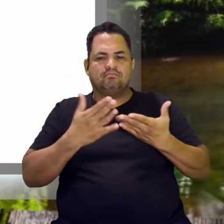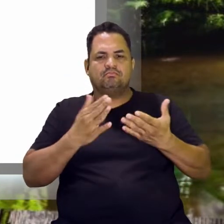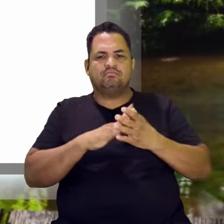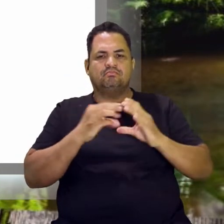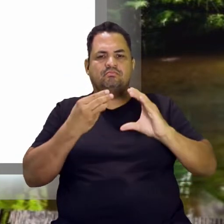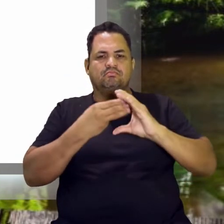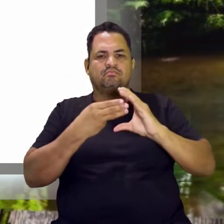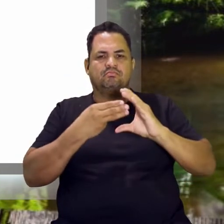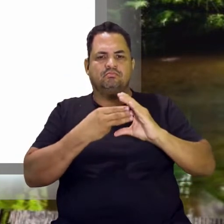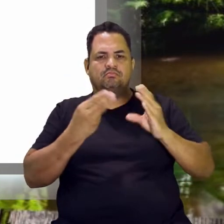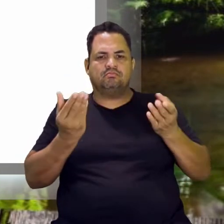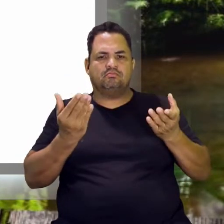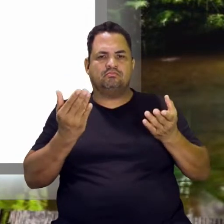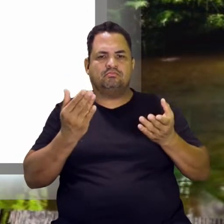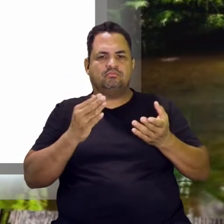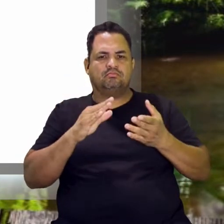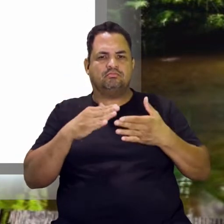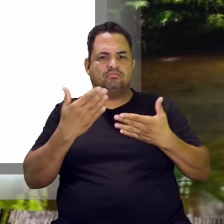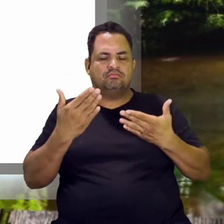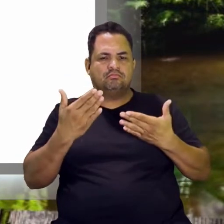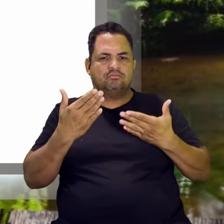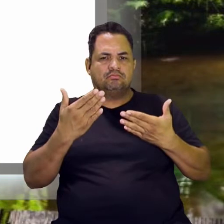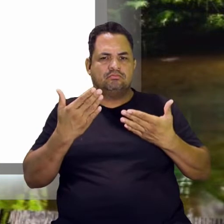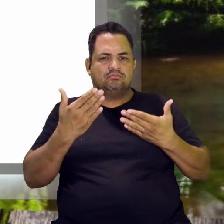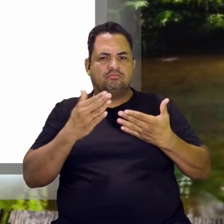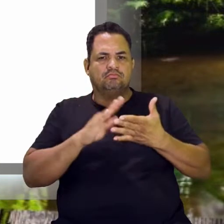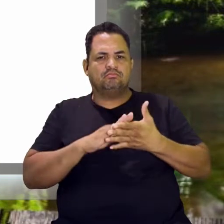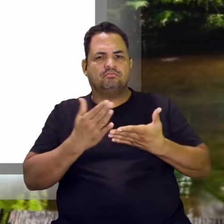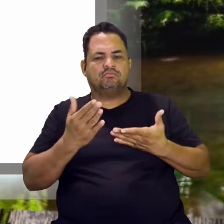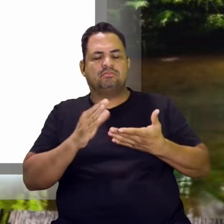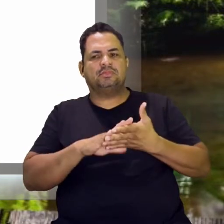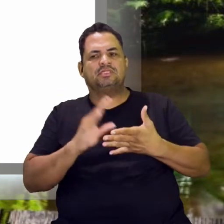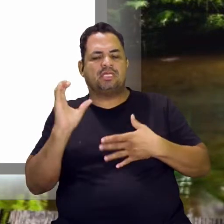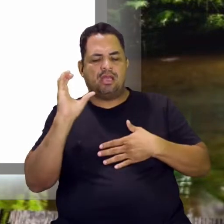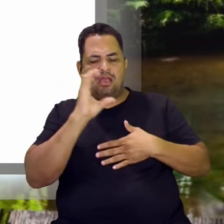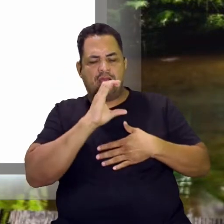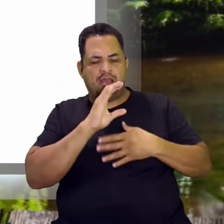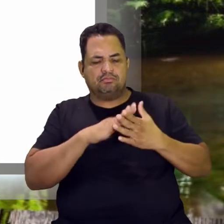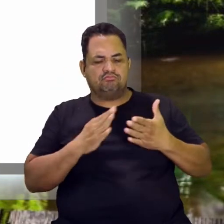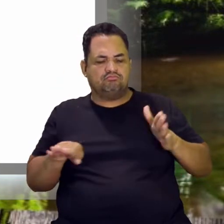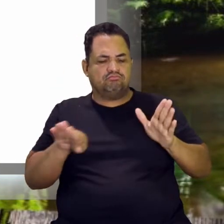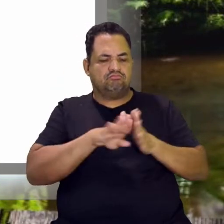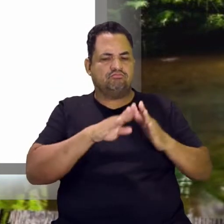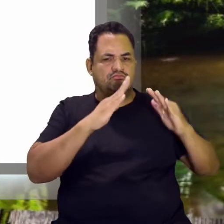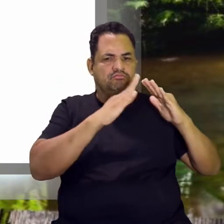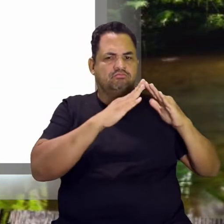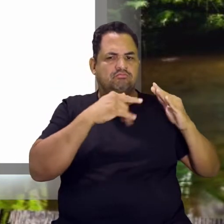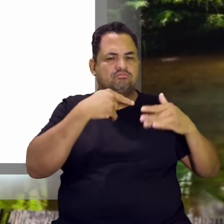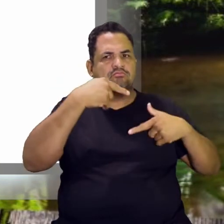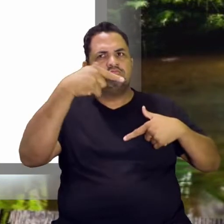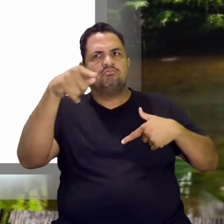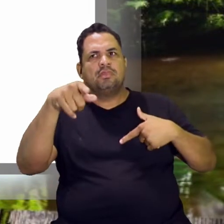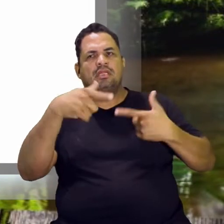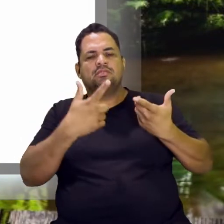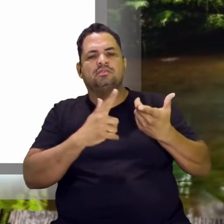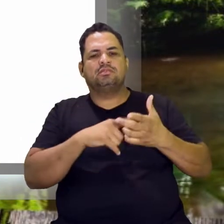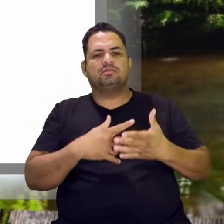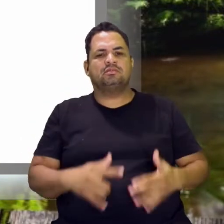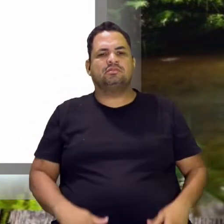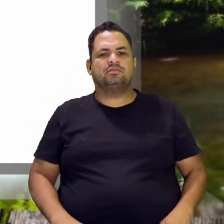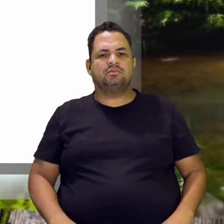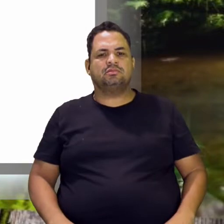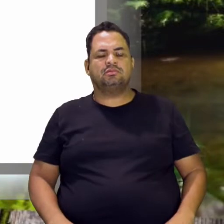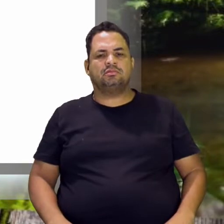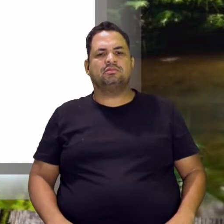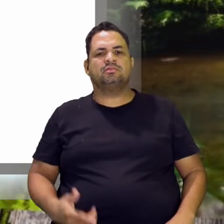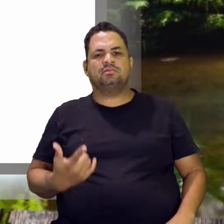as nossas células, elas falam assim, sabe quando você chega em casa nas carreiras? que você tem que ir ainda fazer outra situação, sair